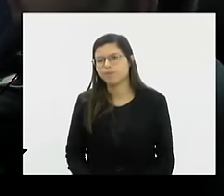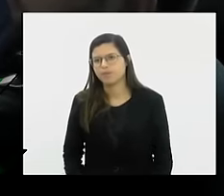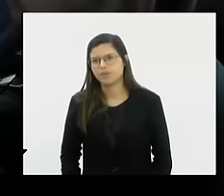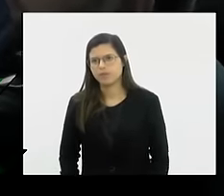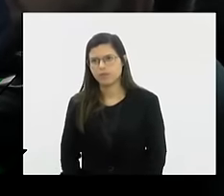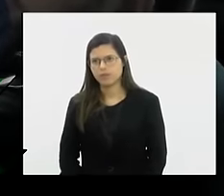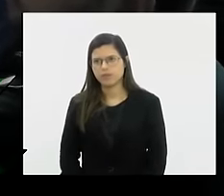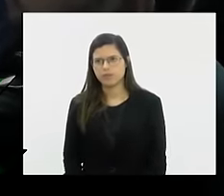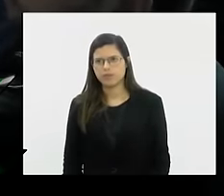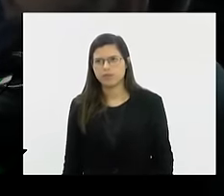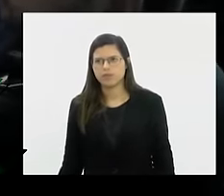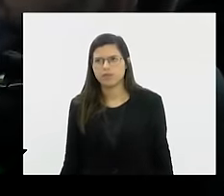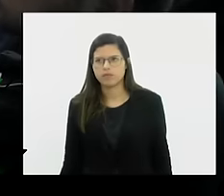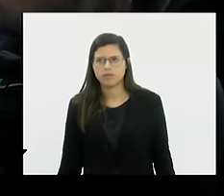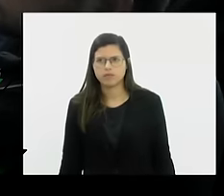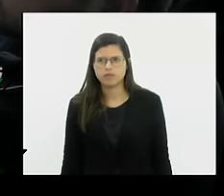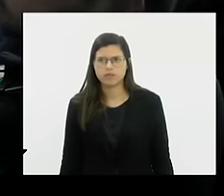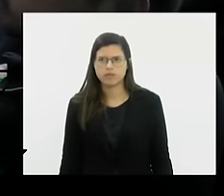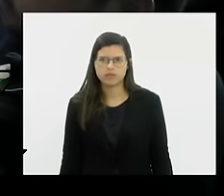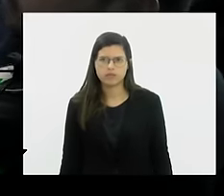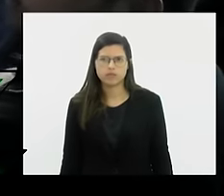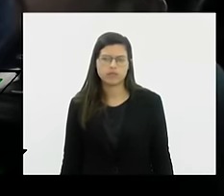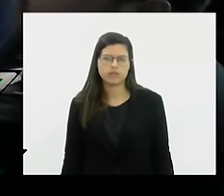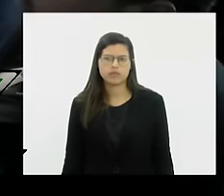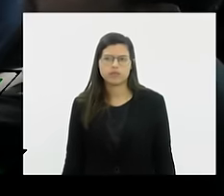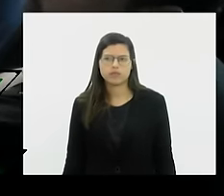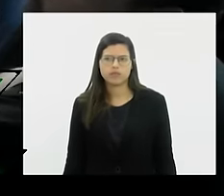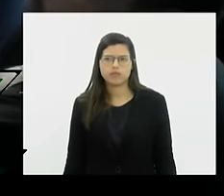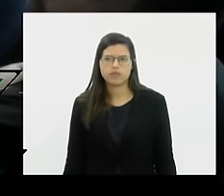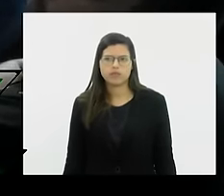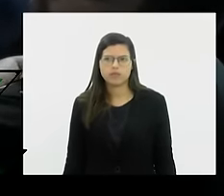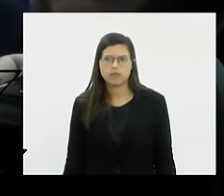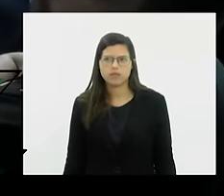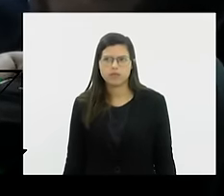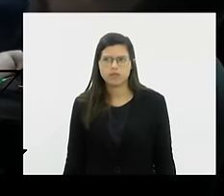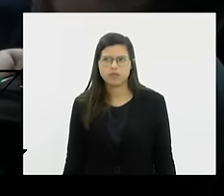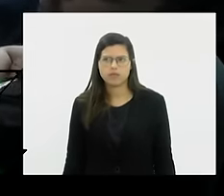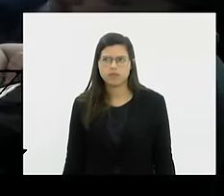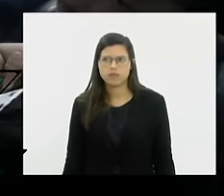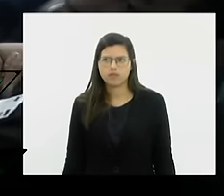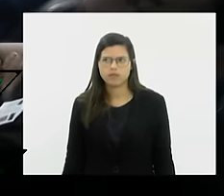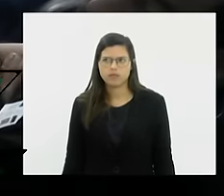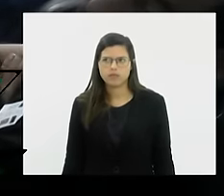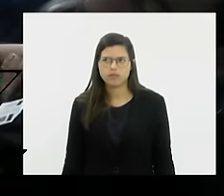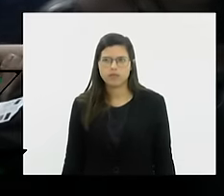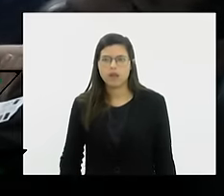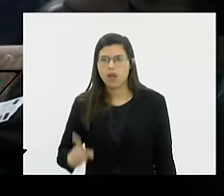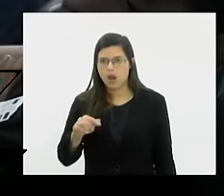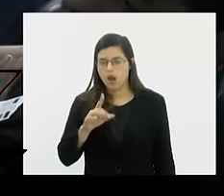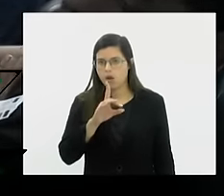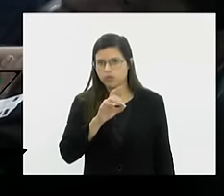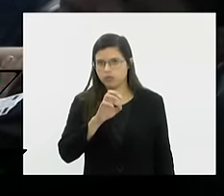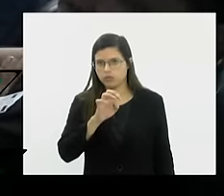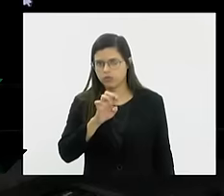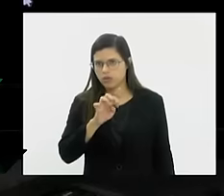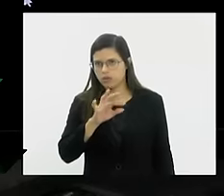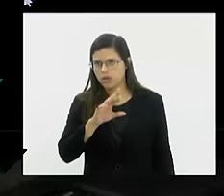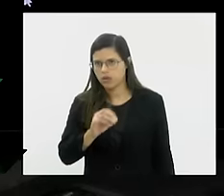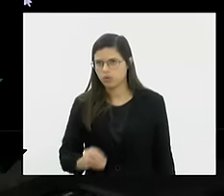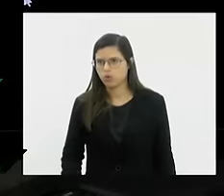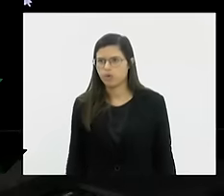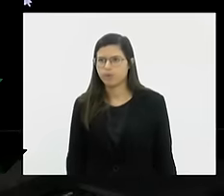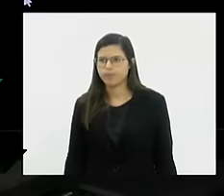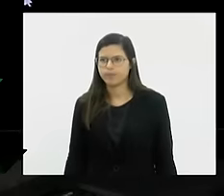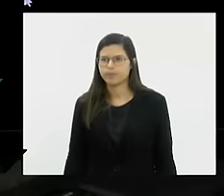mano. Olha lá. Lá está a benção. Está a benção lá. Isso é o Detro. Isso é o Detro. Os